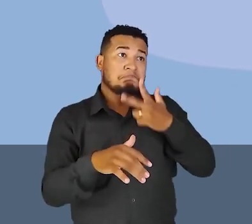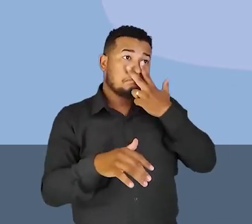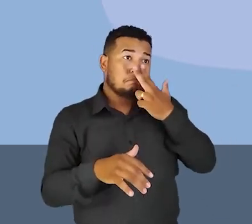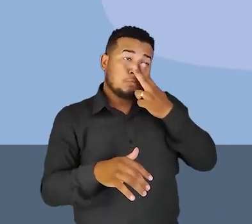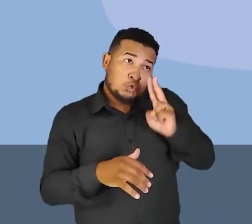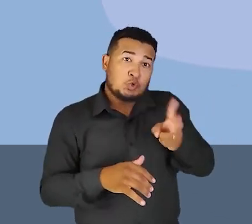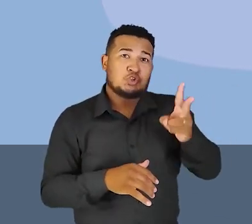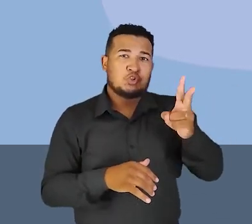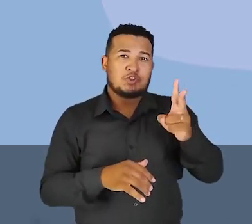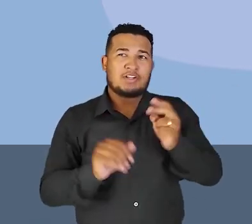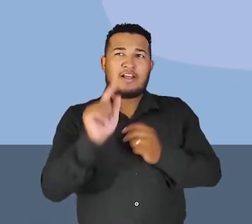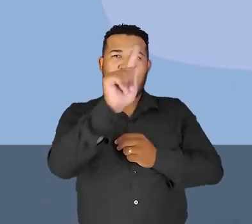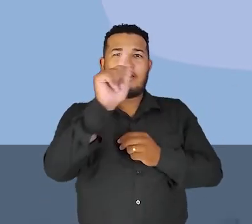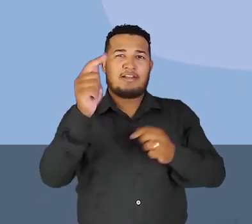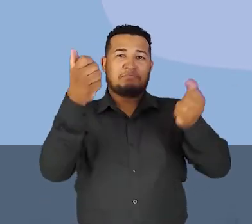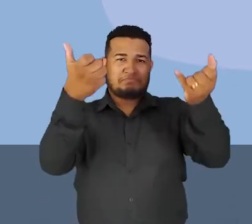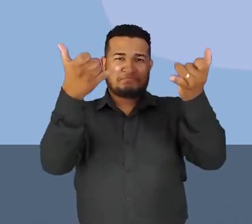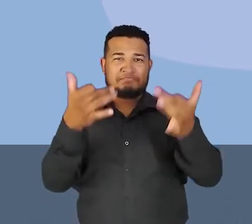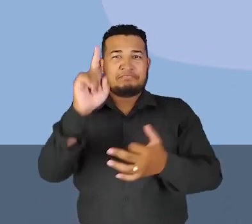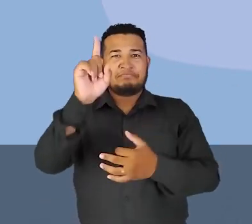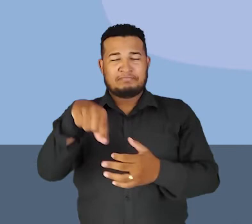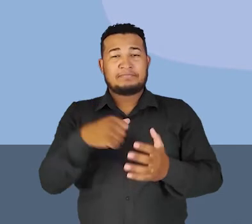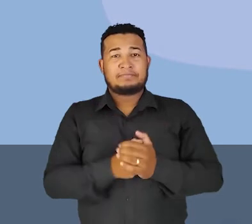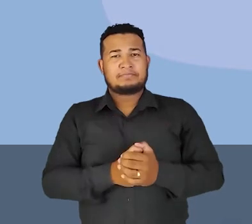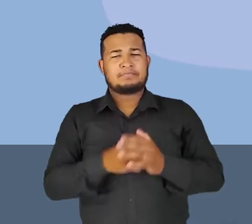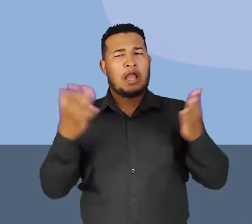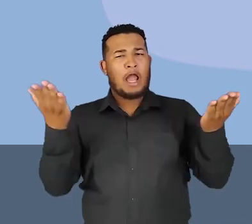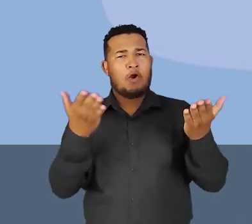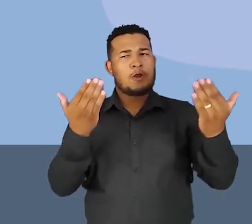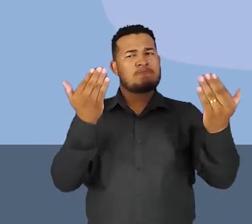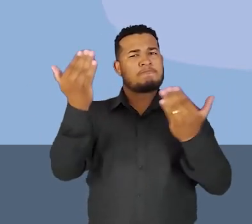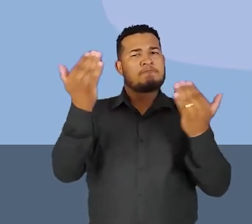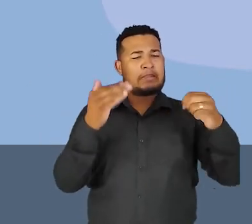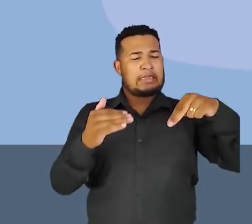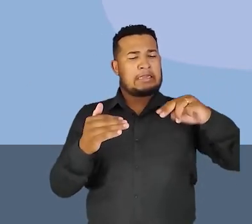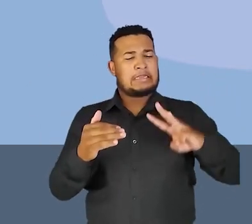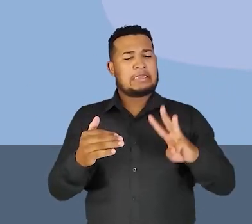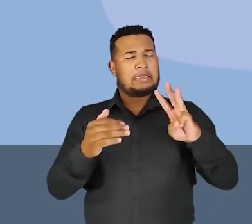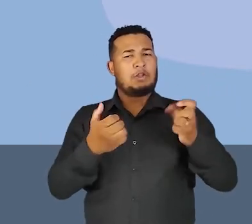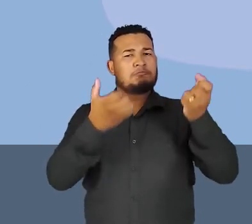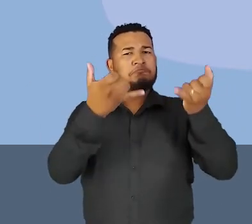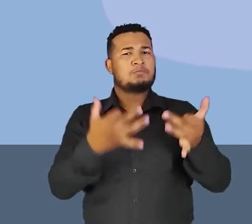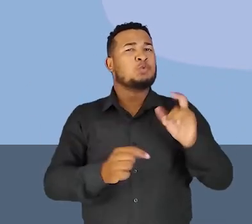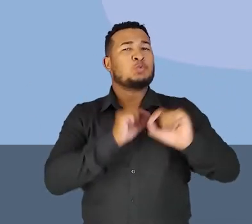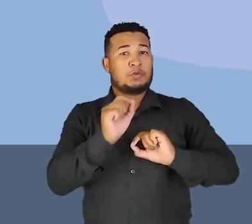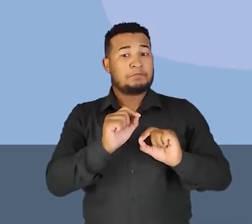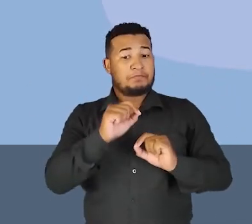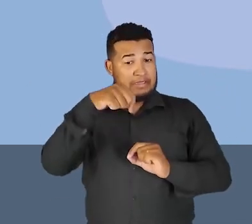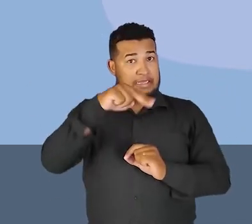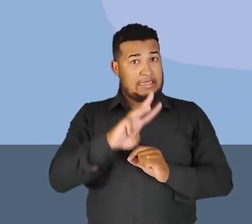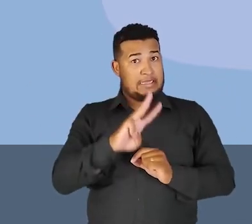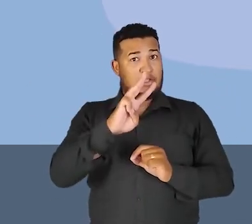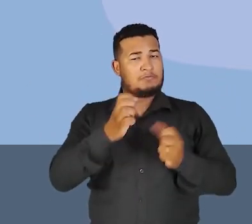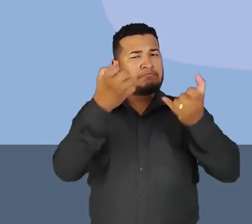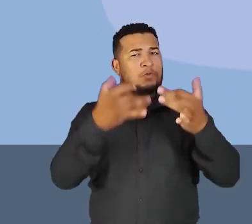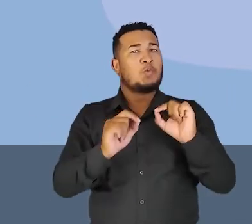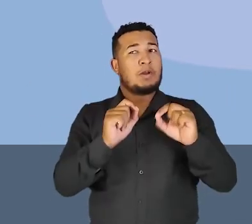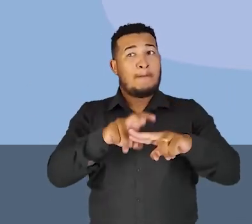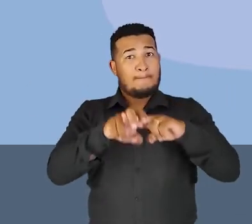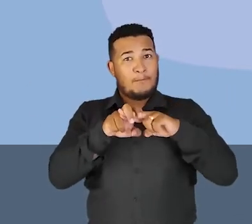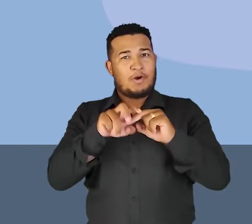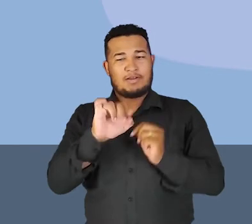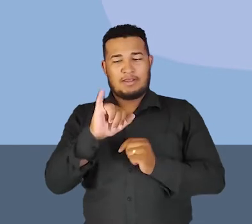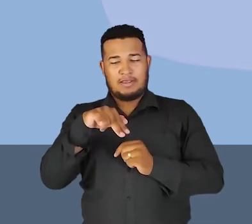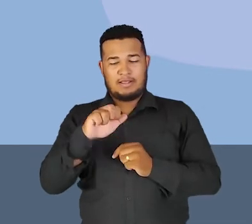é isso que Galileu afirma. Vamos comparar com o que Newton vai dizer. Newton vai dizer que, devido à